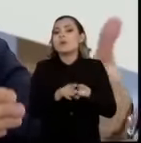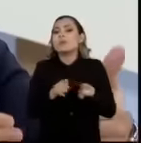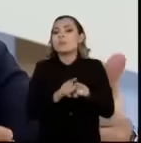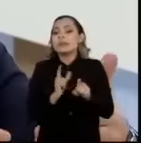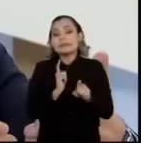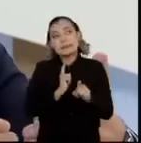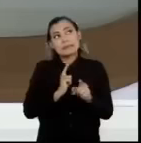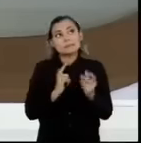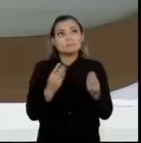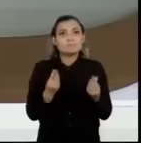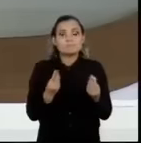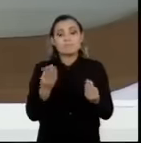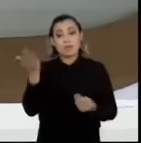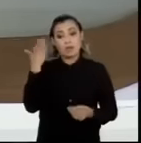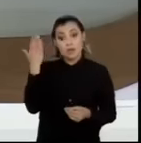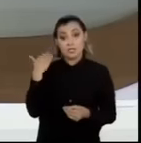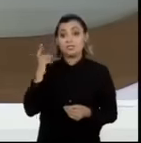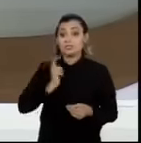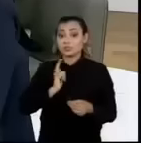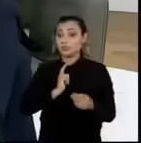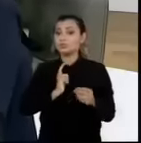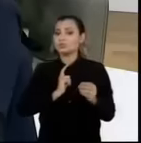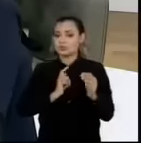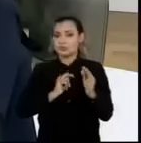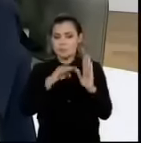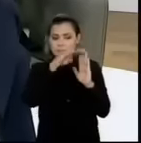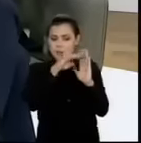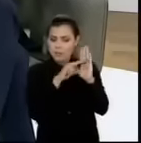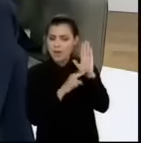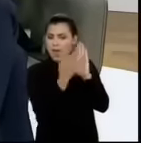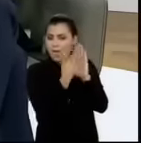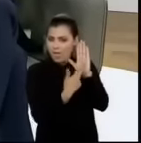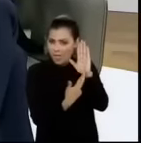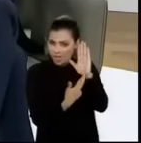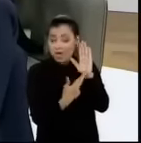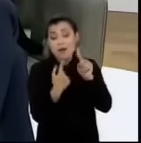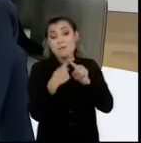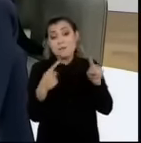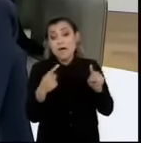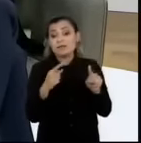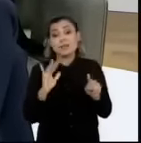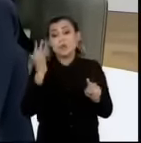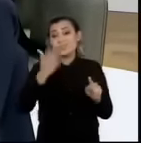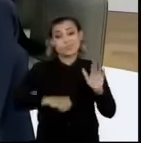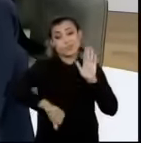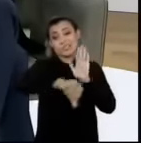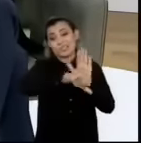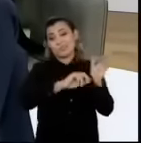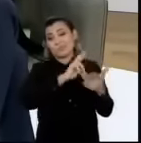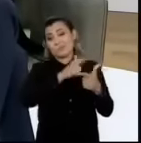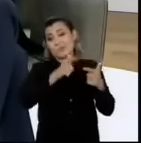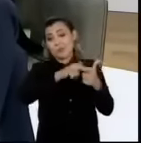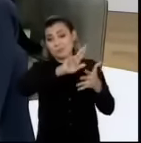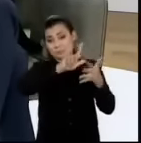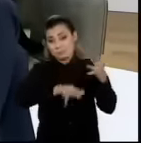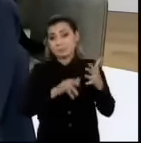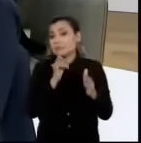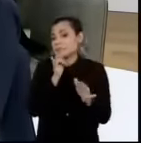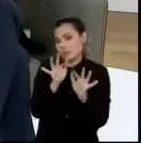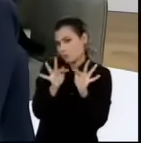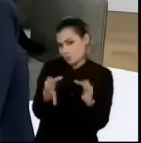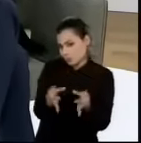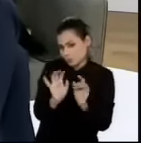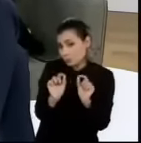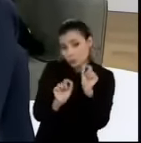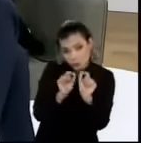poderiam estar sendo feitas de maneira legal e, por outro lado, são colocadas na ilegalidade. Eu cito um exemplo muito simples,